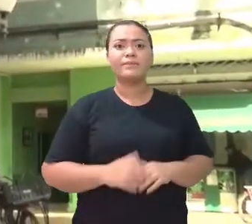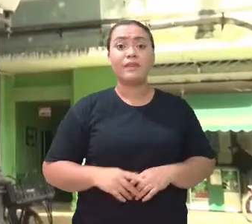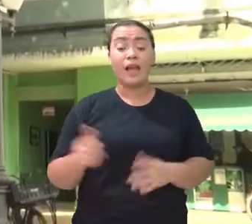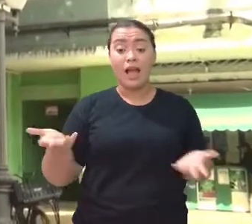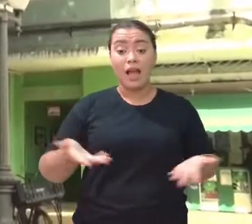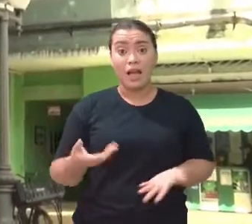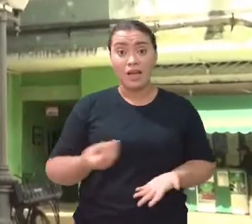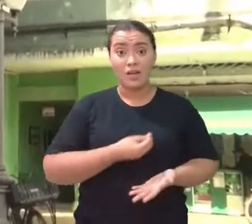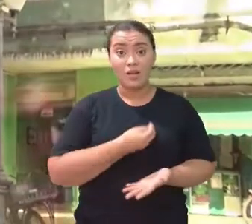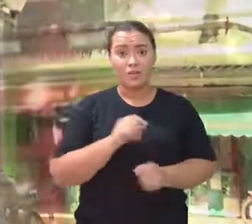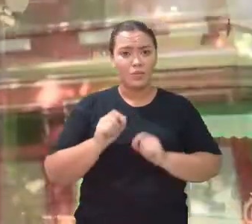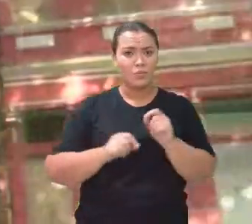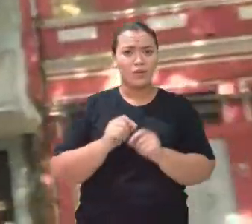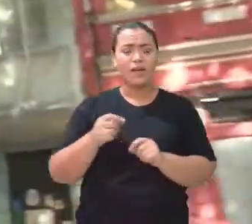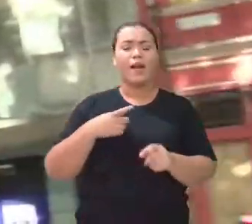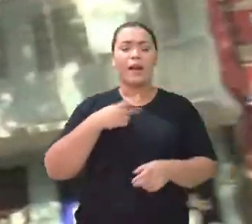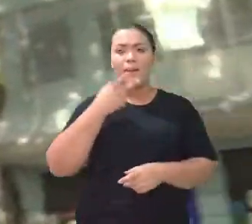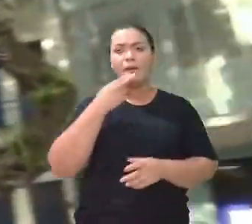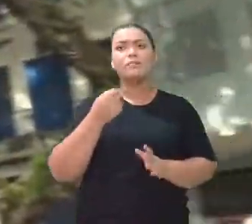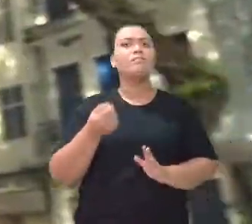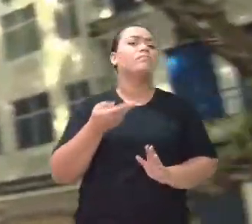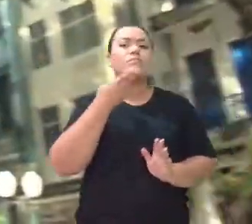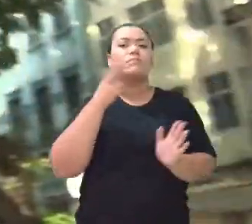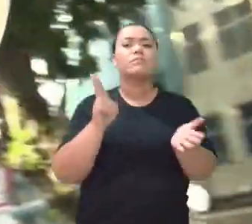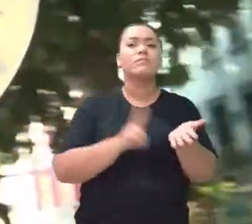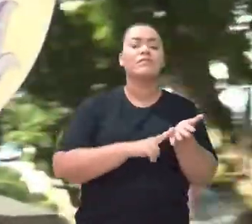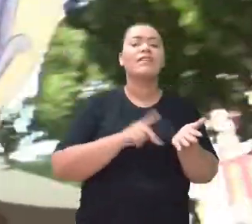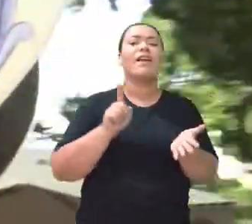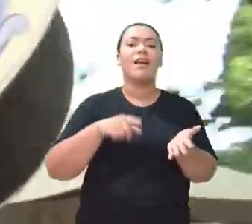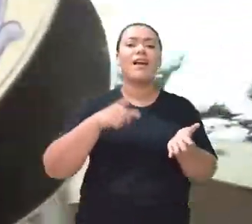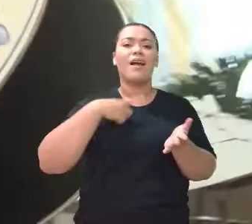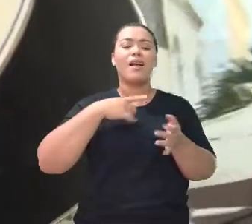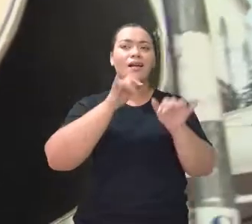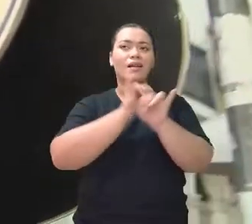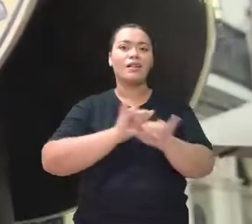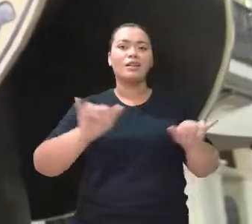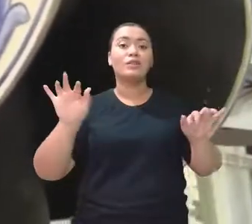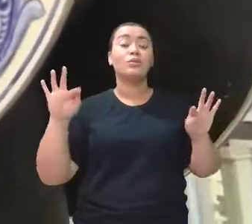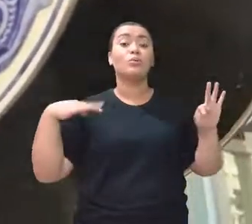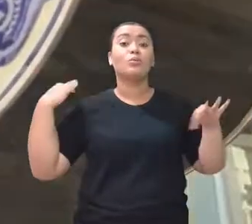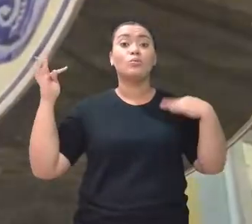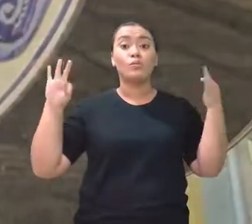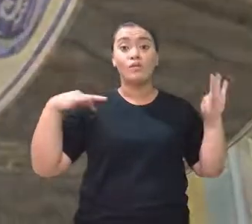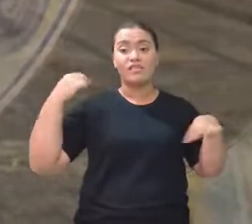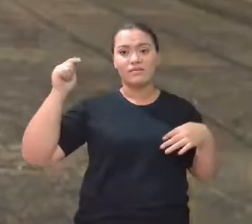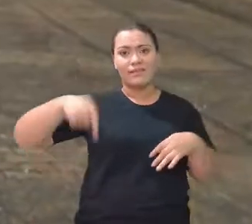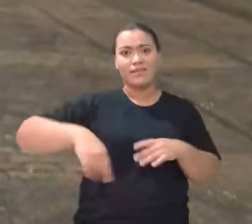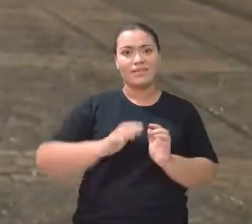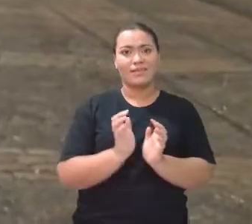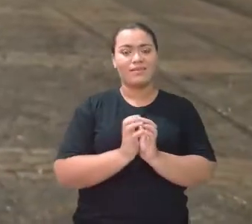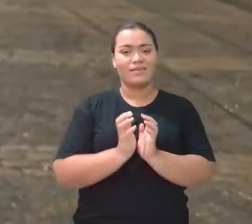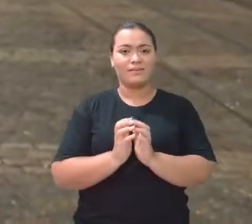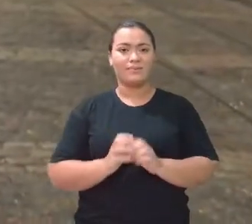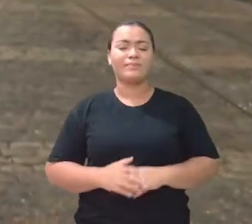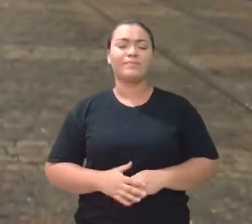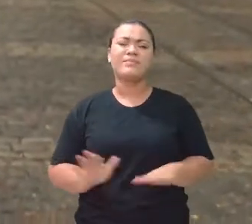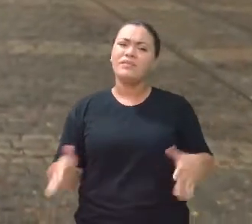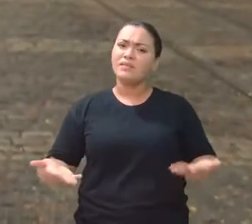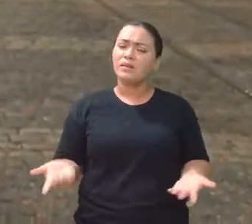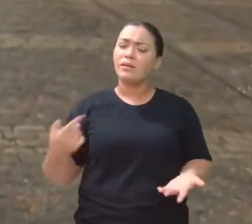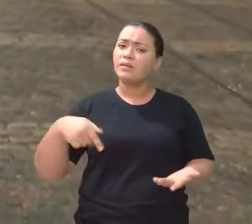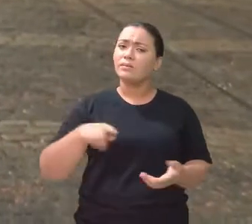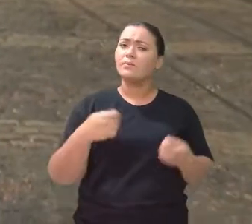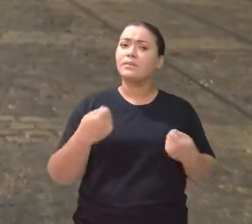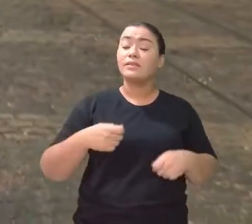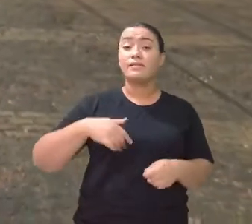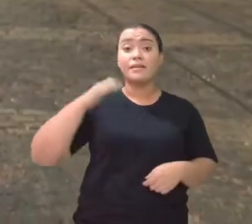atualmente se torna um cartão postal, né? Isso é utilizado para o turismo na nossa cidade. Então, uma coisa que a gente precisa entender